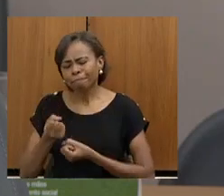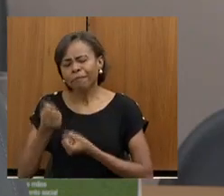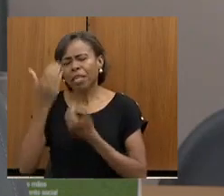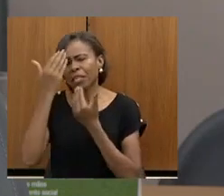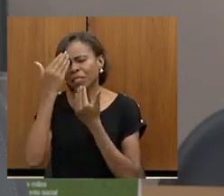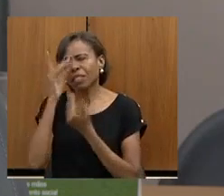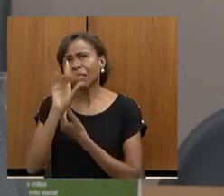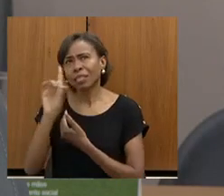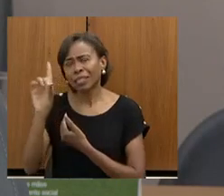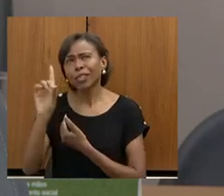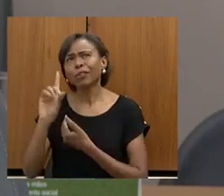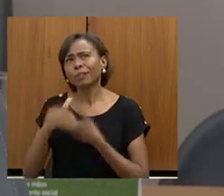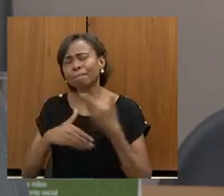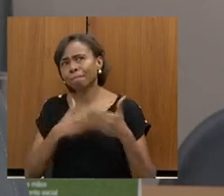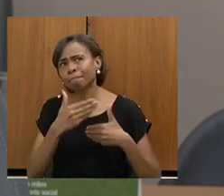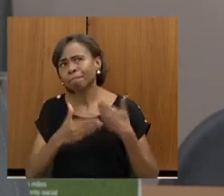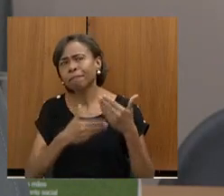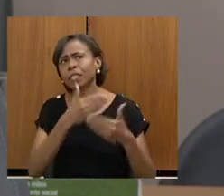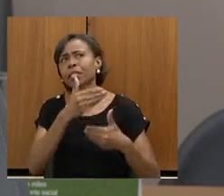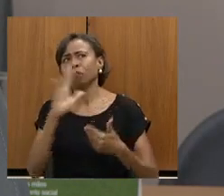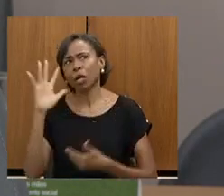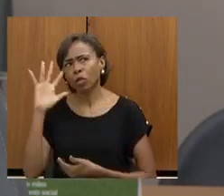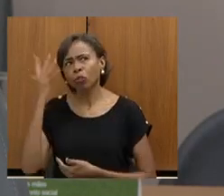Deus que o andamento estava tendo, andamento.